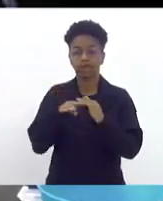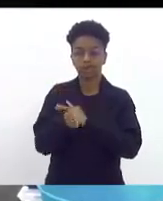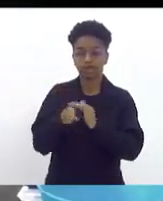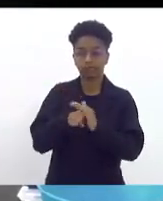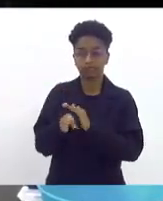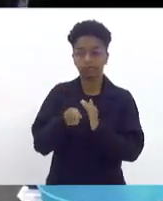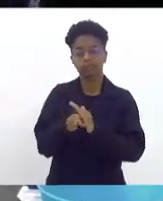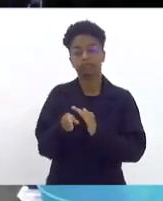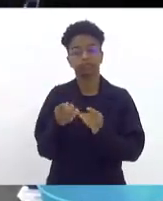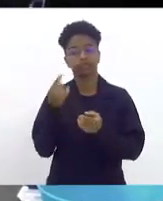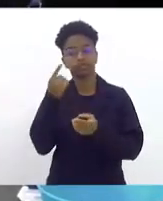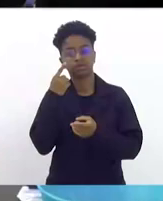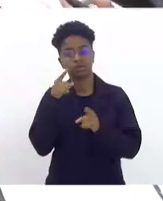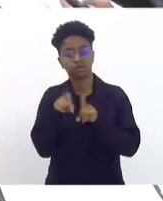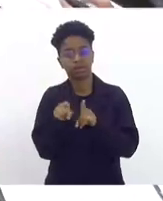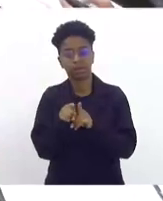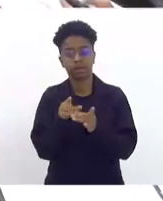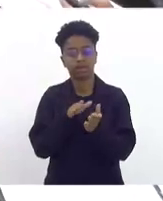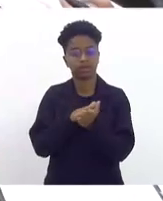desprezo